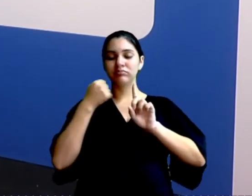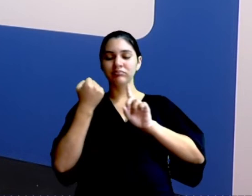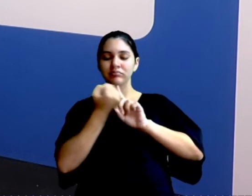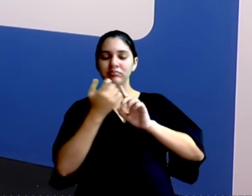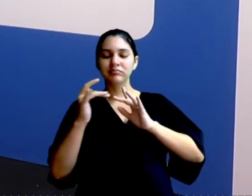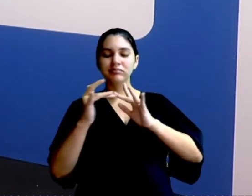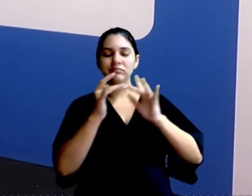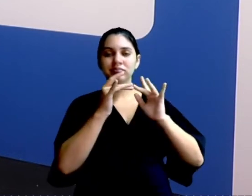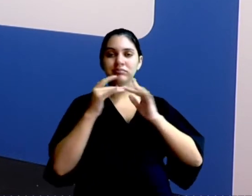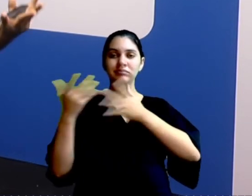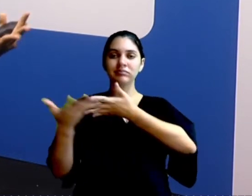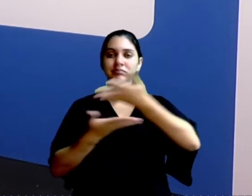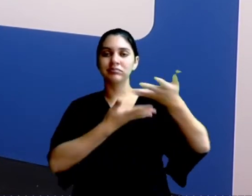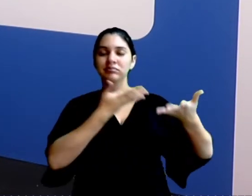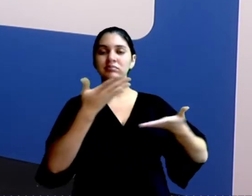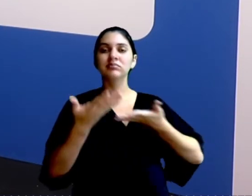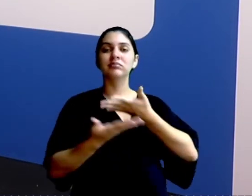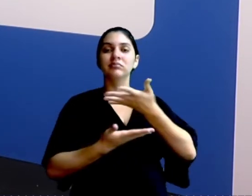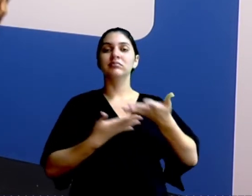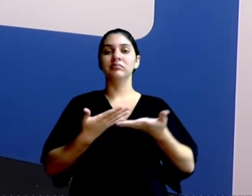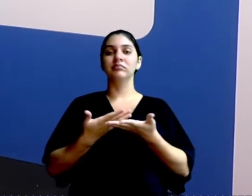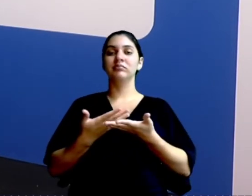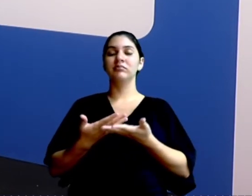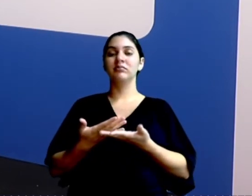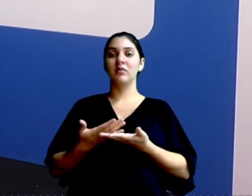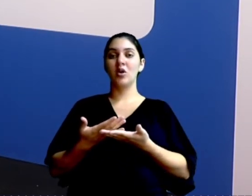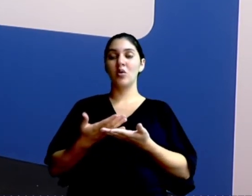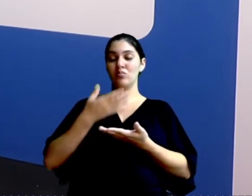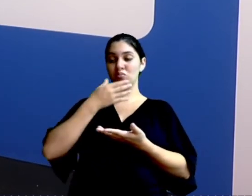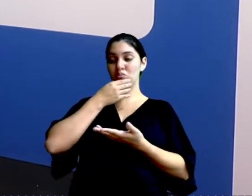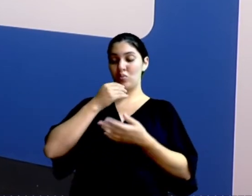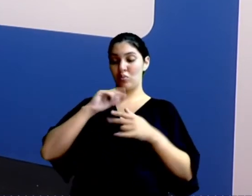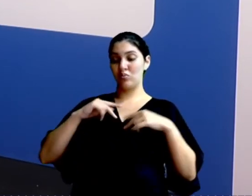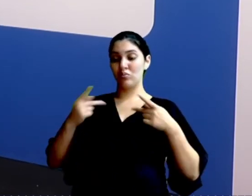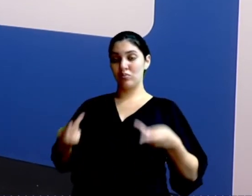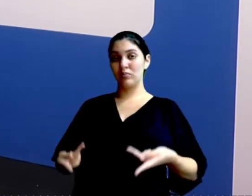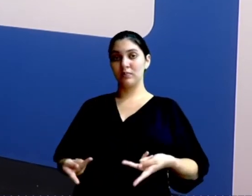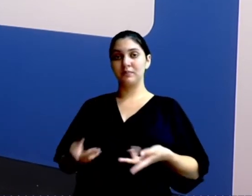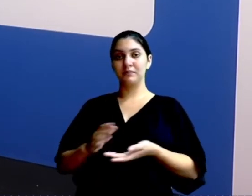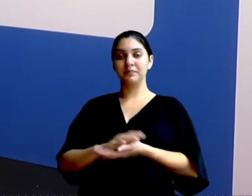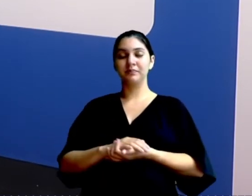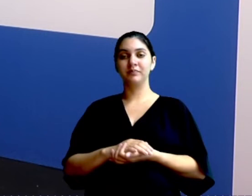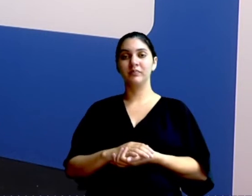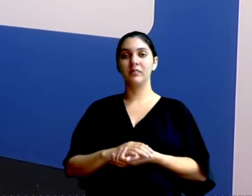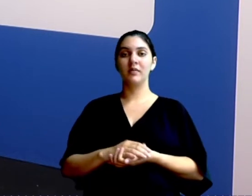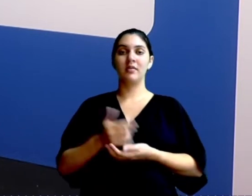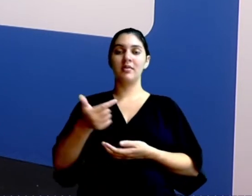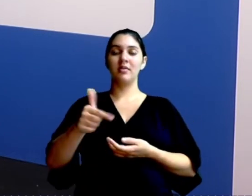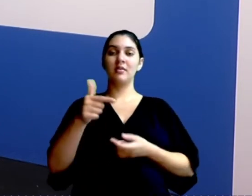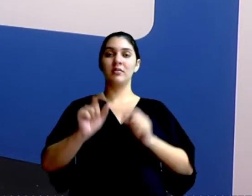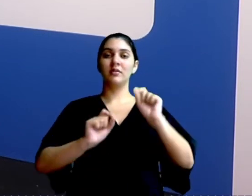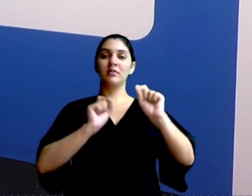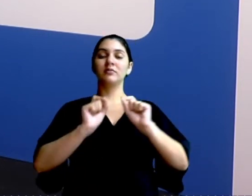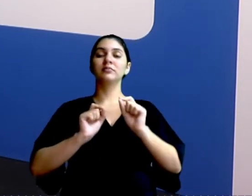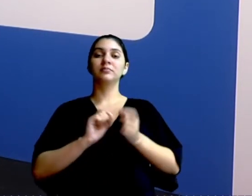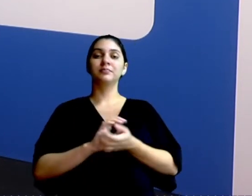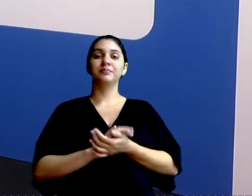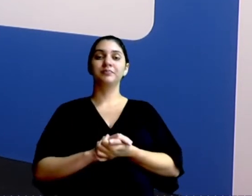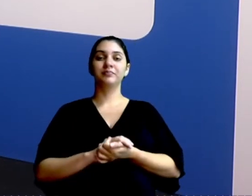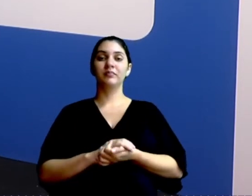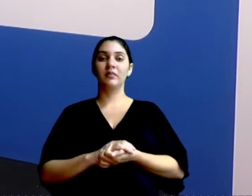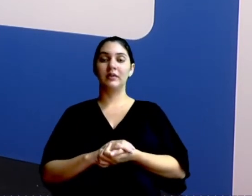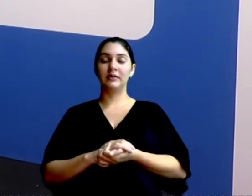socialização, ela está para o homem. Não